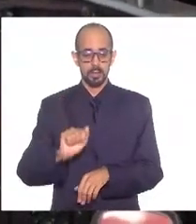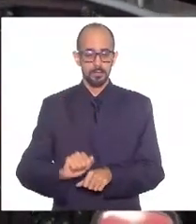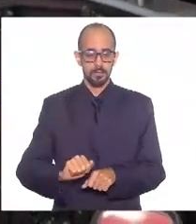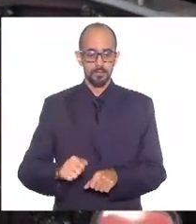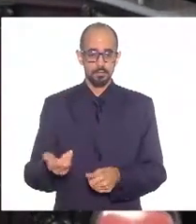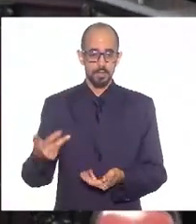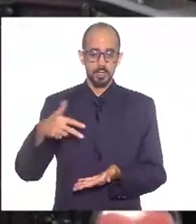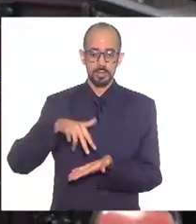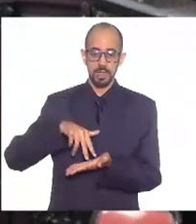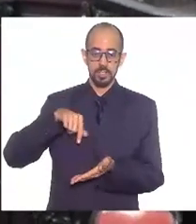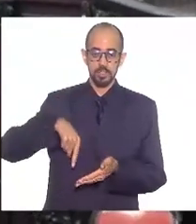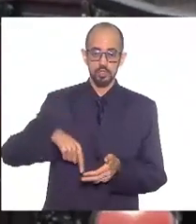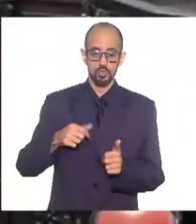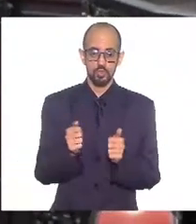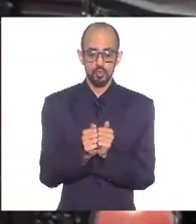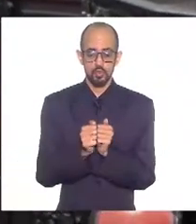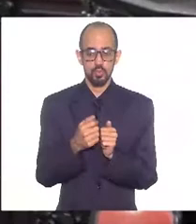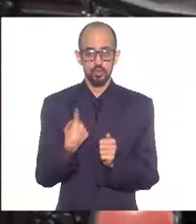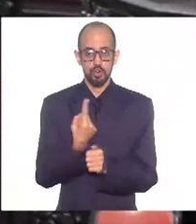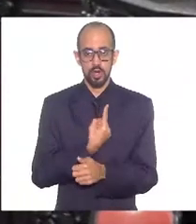para estar conosco.